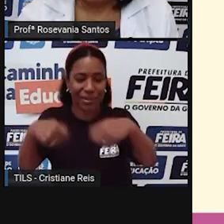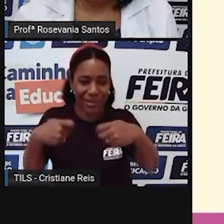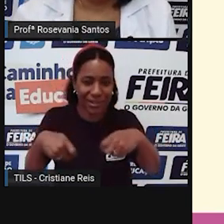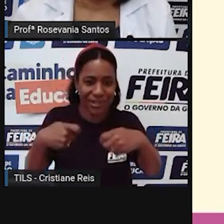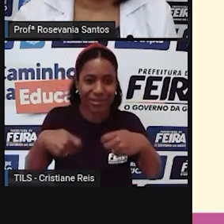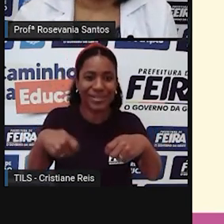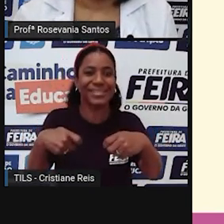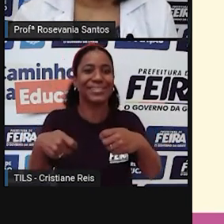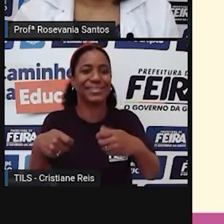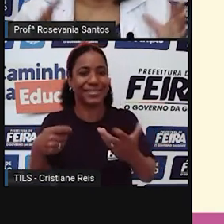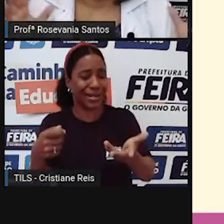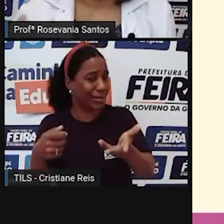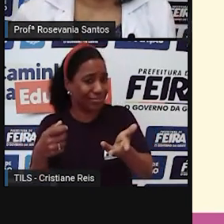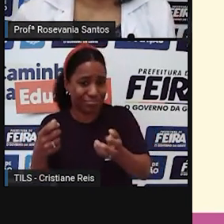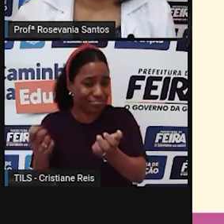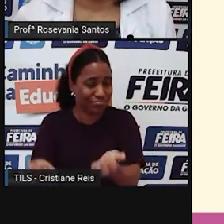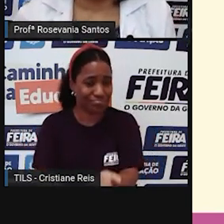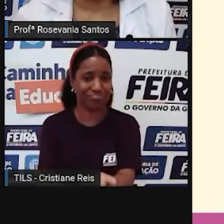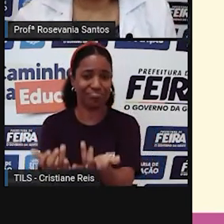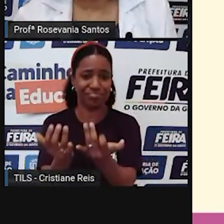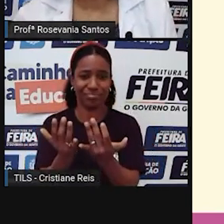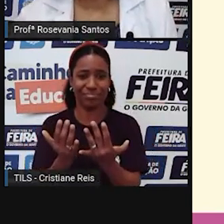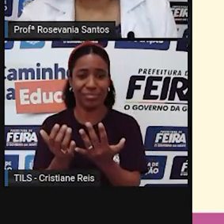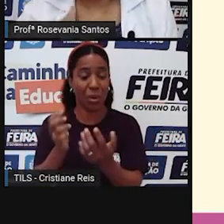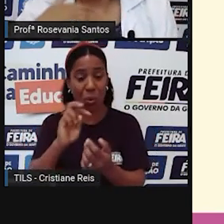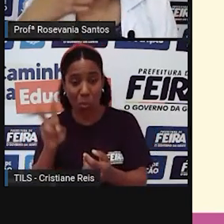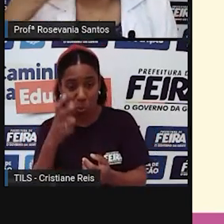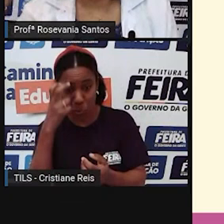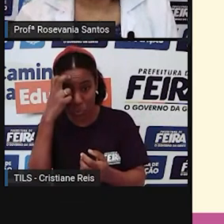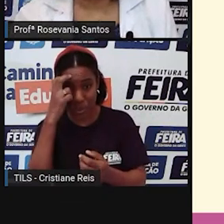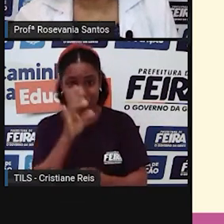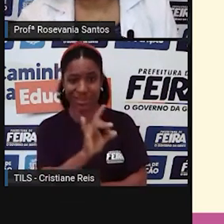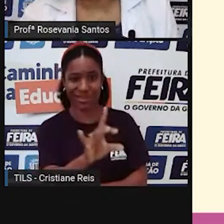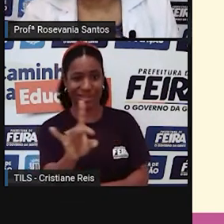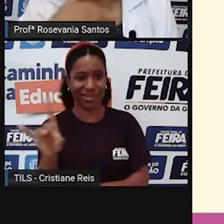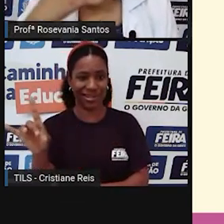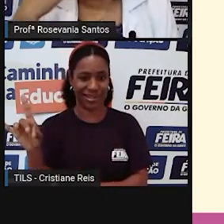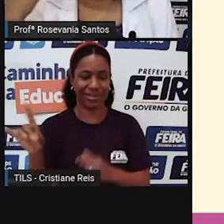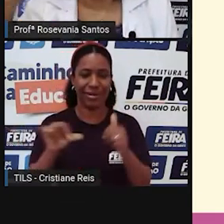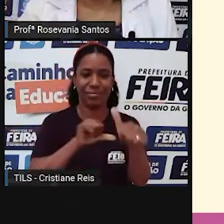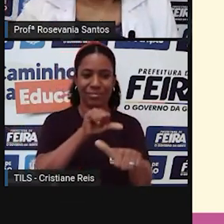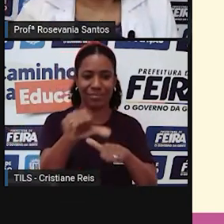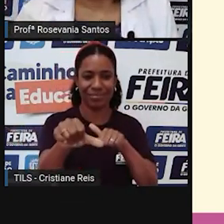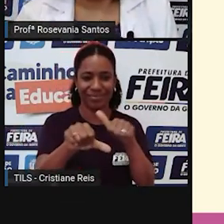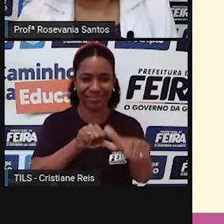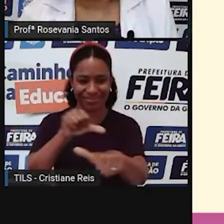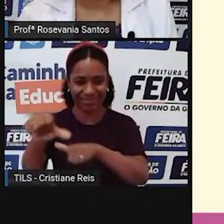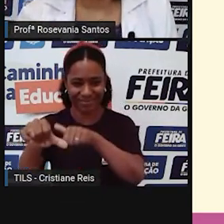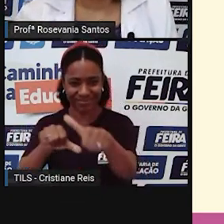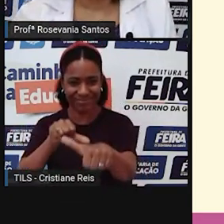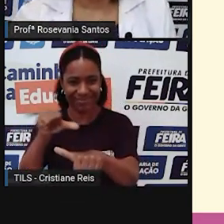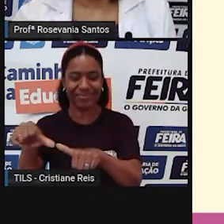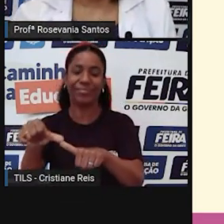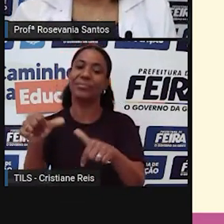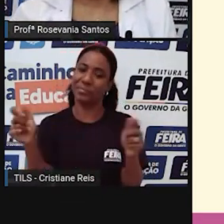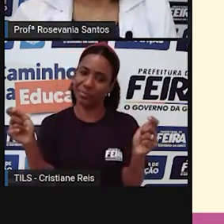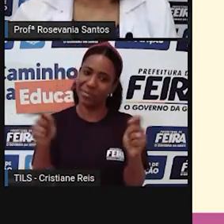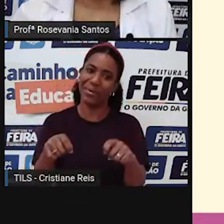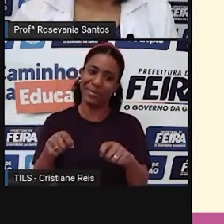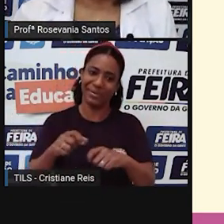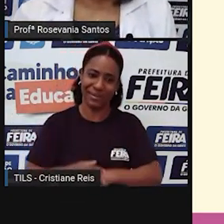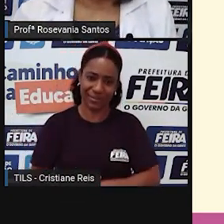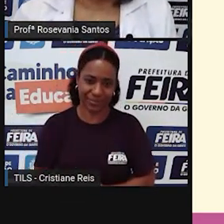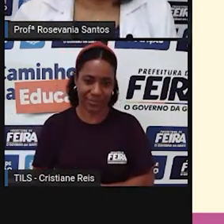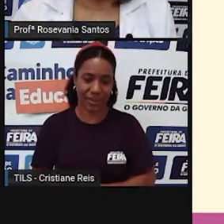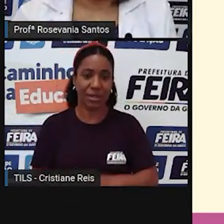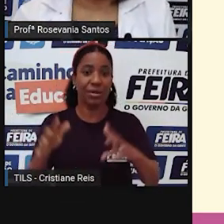daquele tipo de cultura, a gente vai entalhando essas transformações, essas reconstruções aí. Então, o